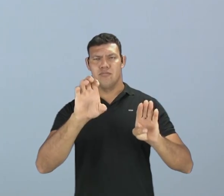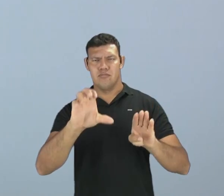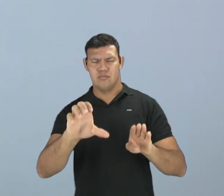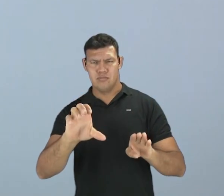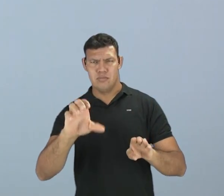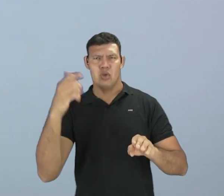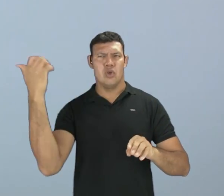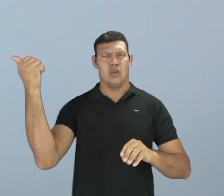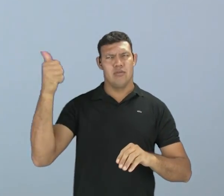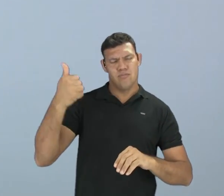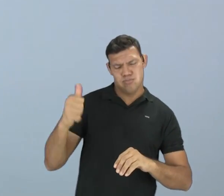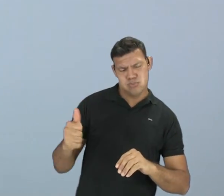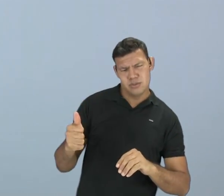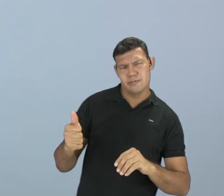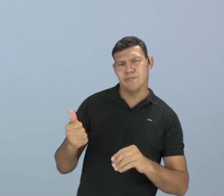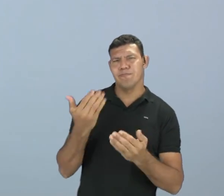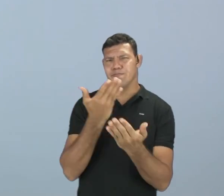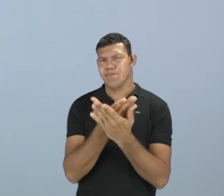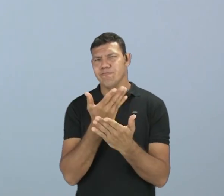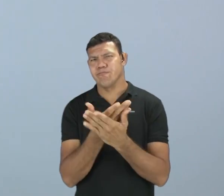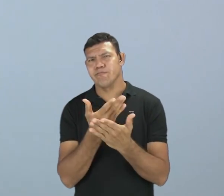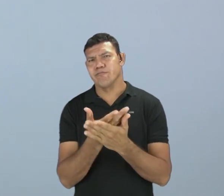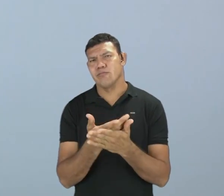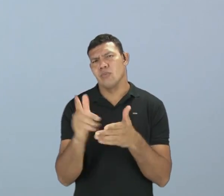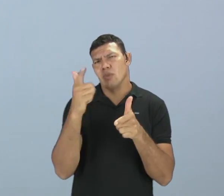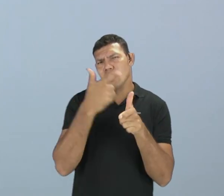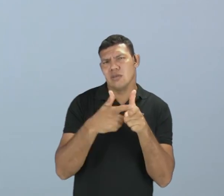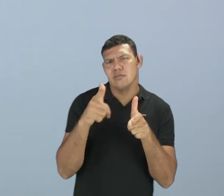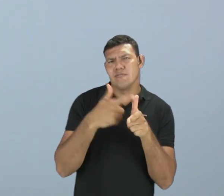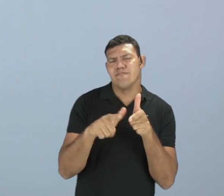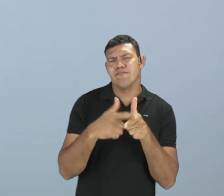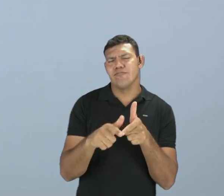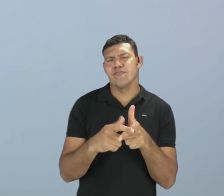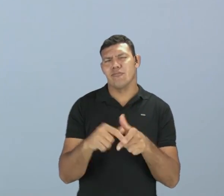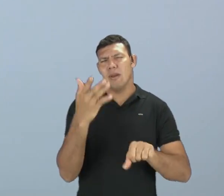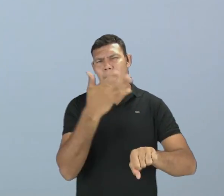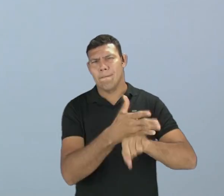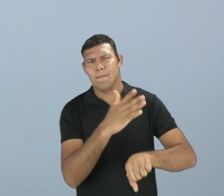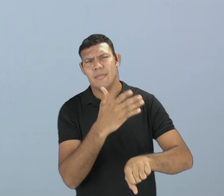aula, analisarem essas consequências, né? Exercitar mais e